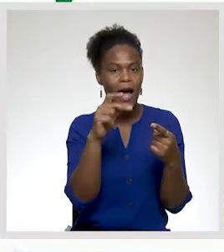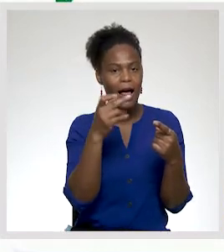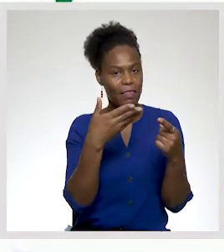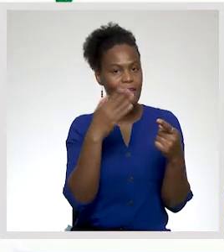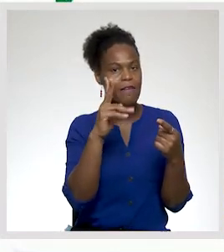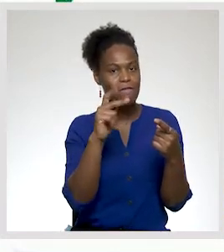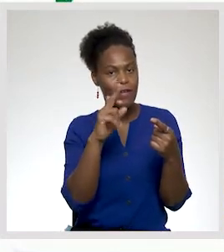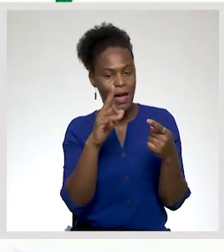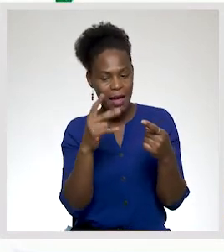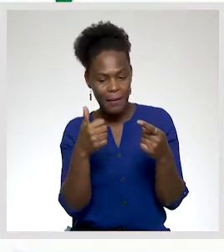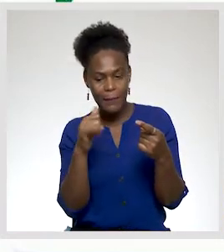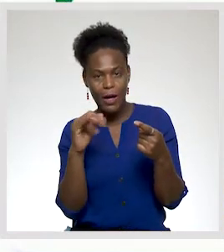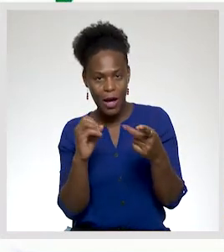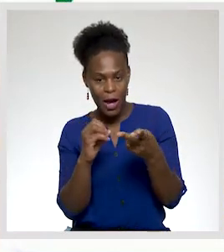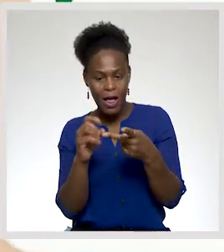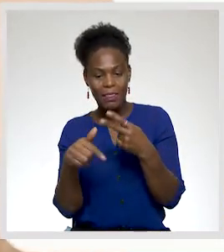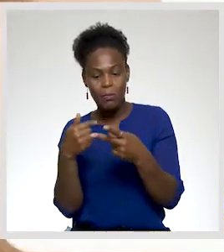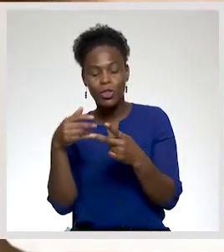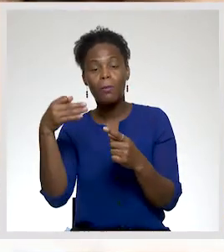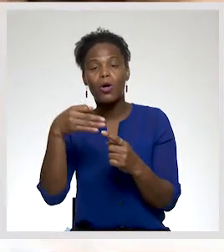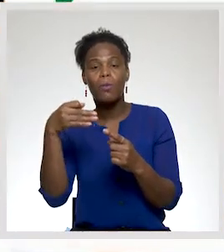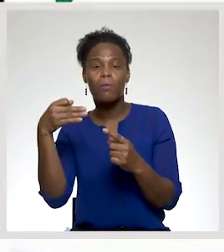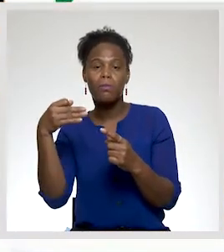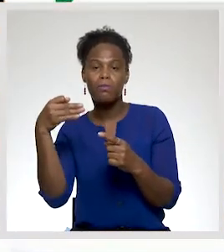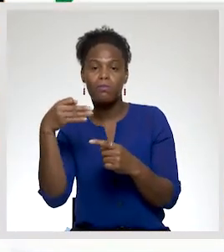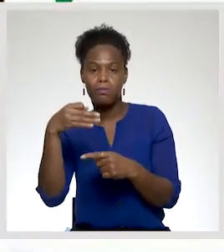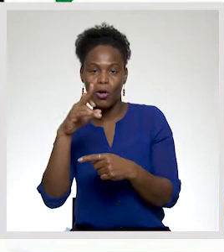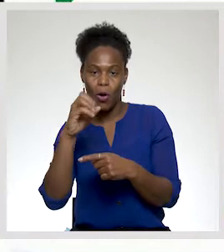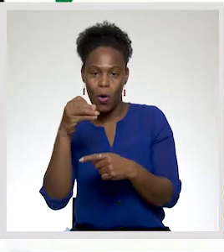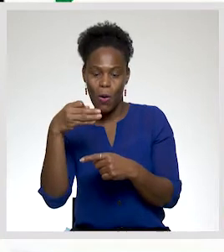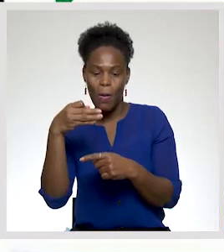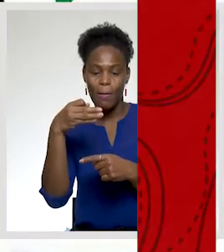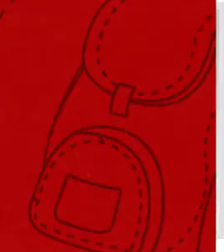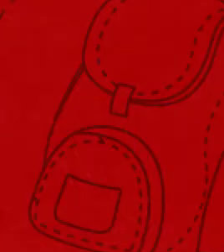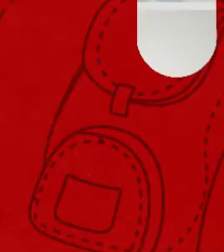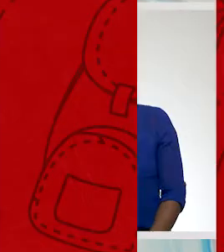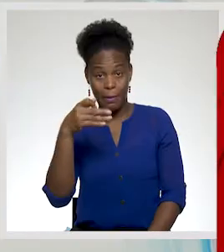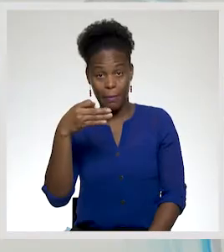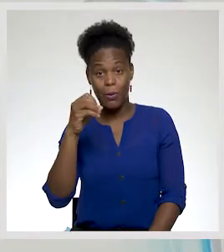advérbio. E as preposições. Desde é uma preposição.